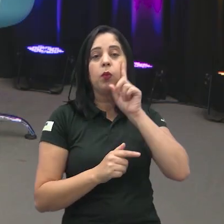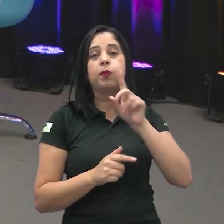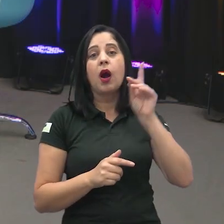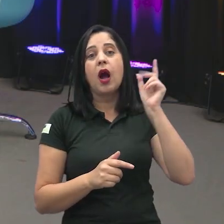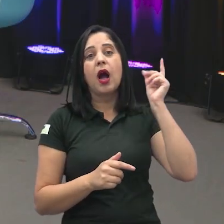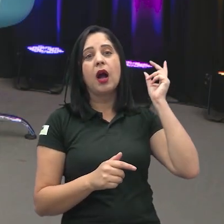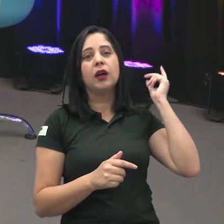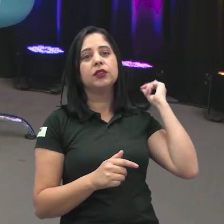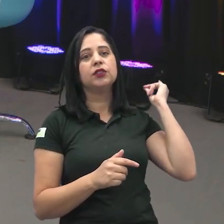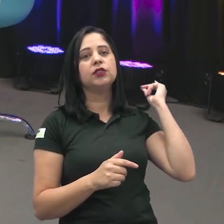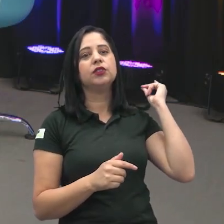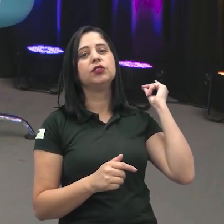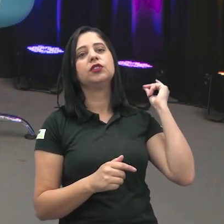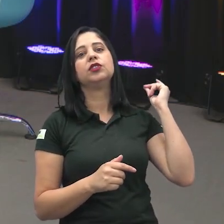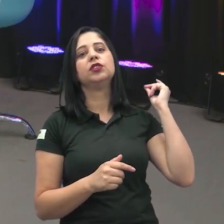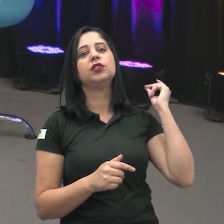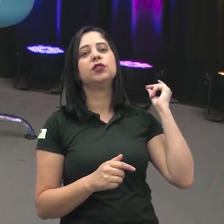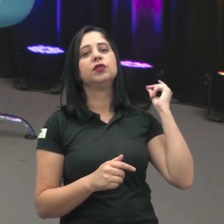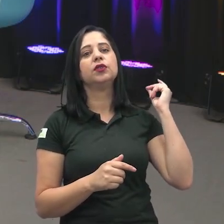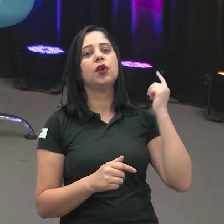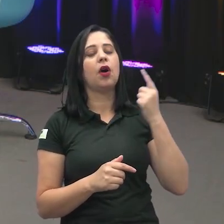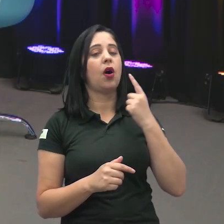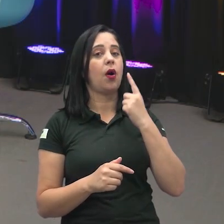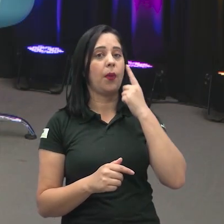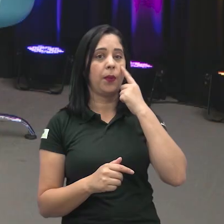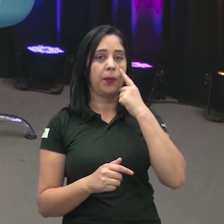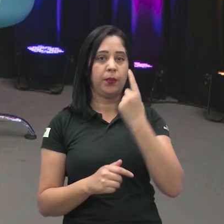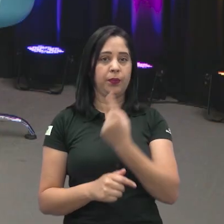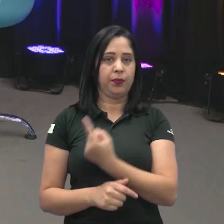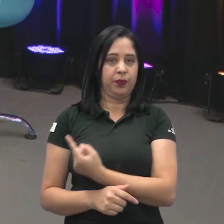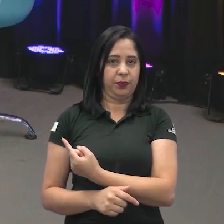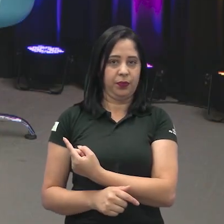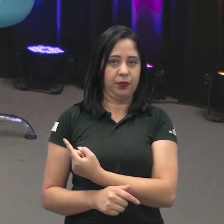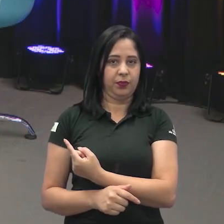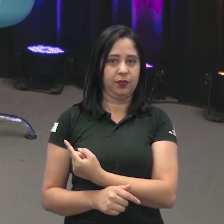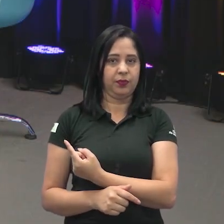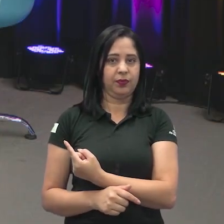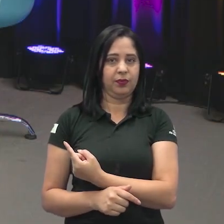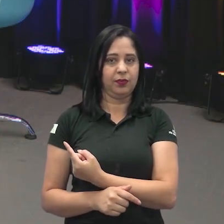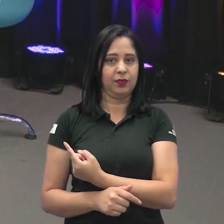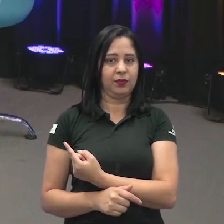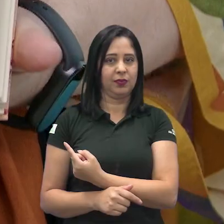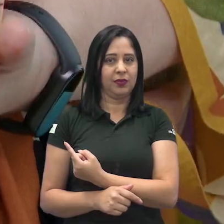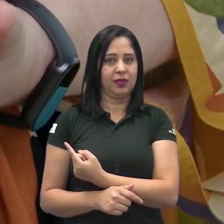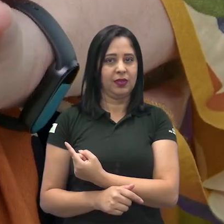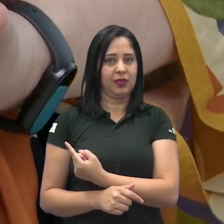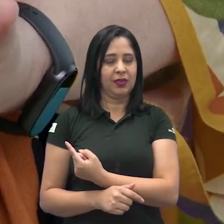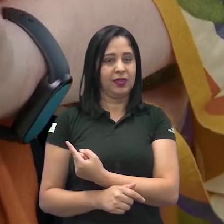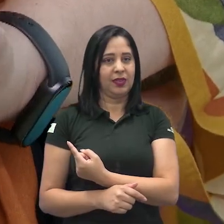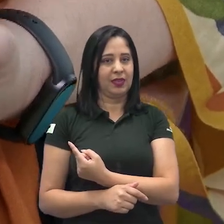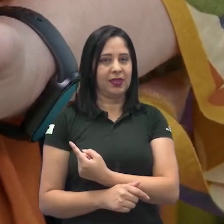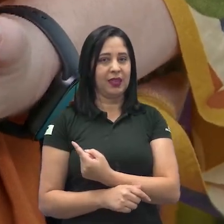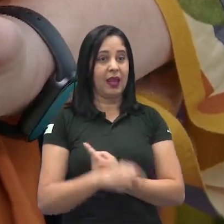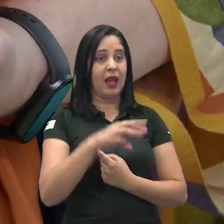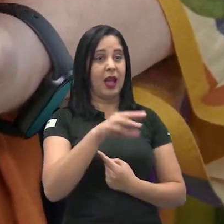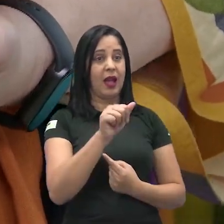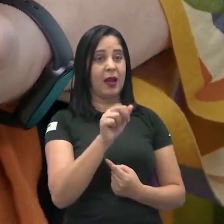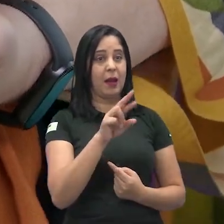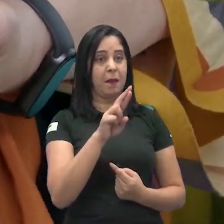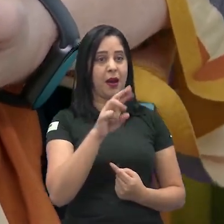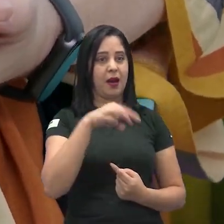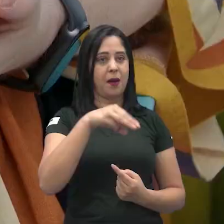gente tinha muito papéis marmorizados aqui nas guardas. E eu me encantei com esse trabalho